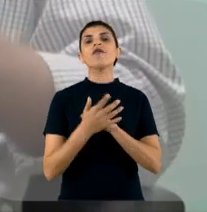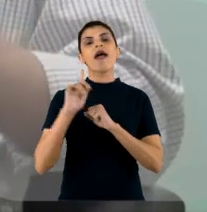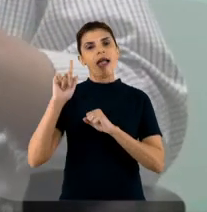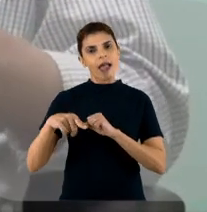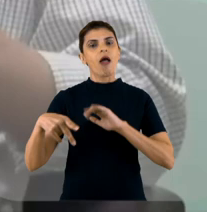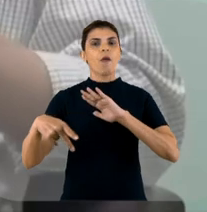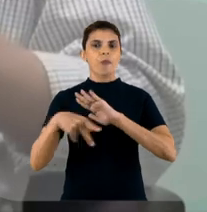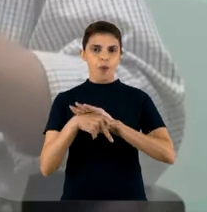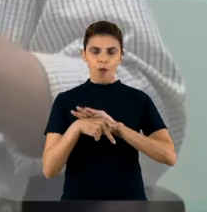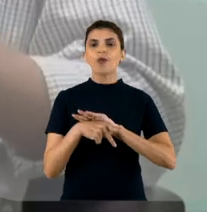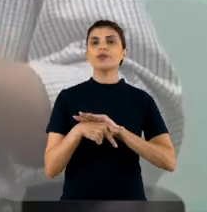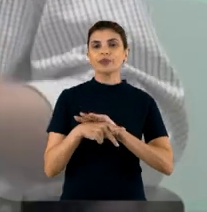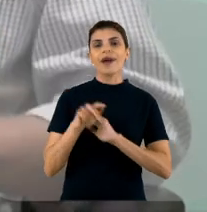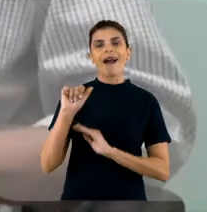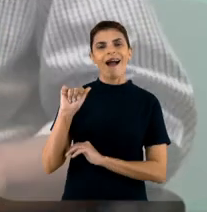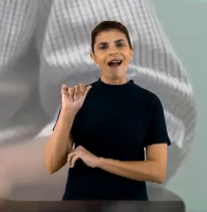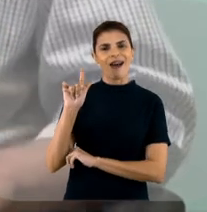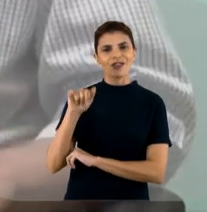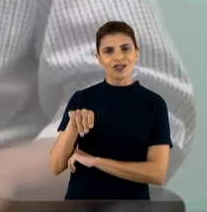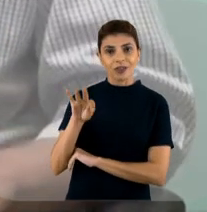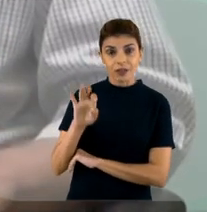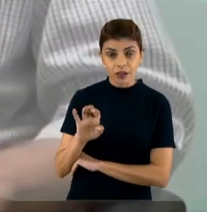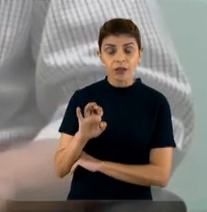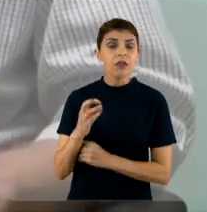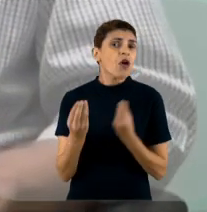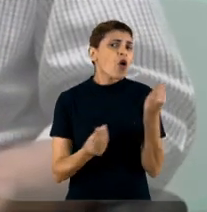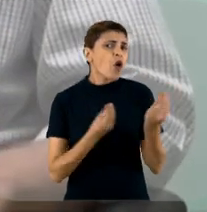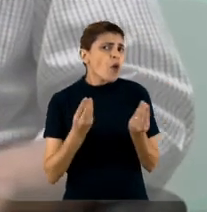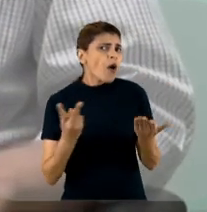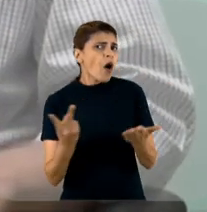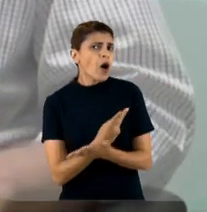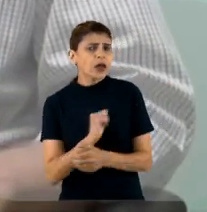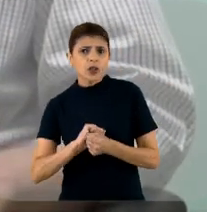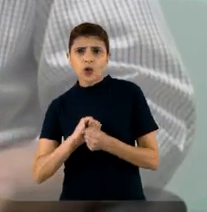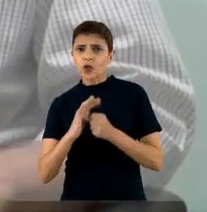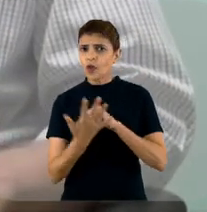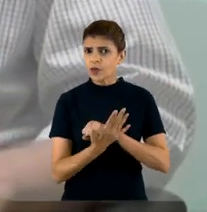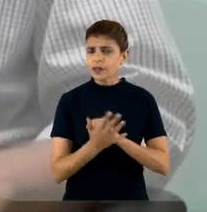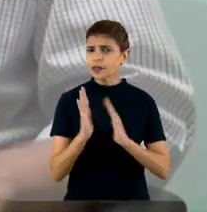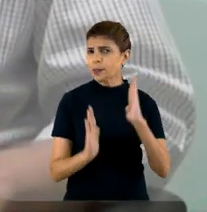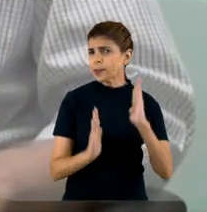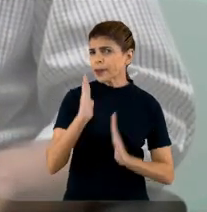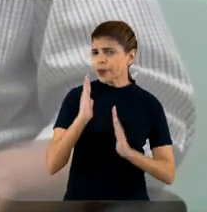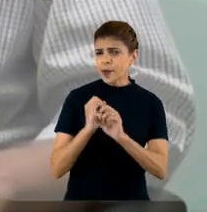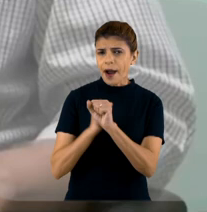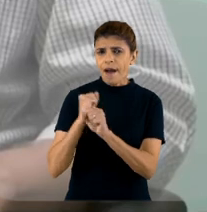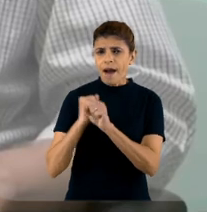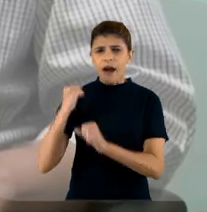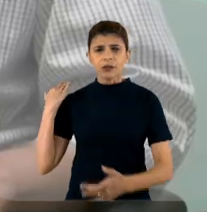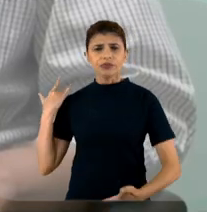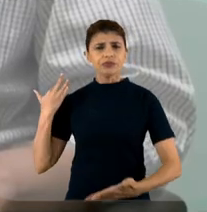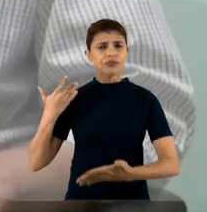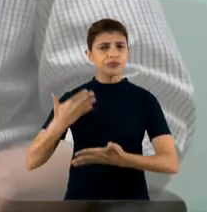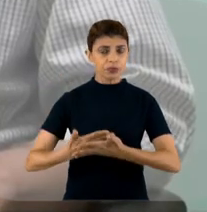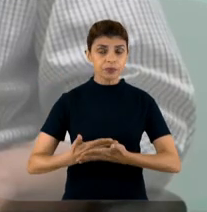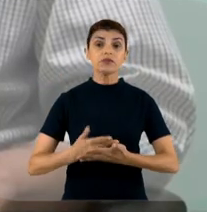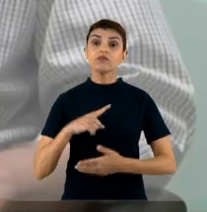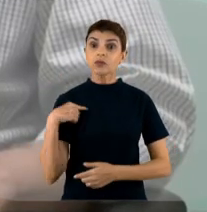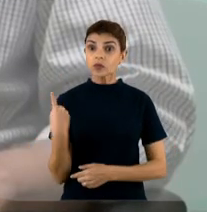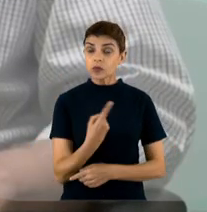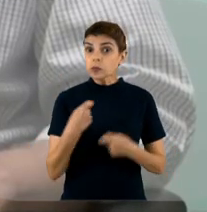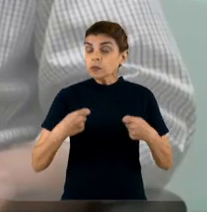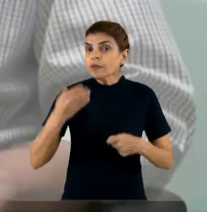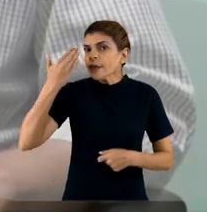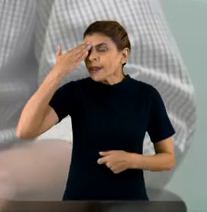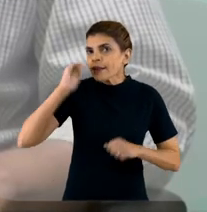agentes causais eh o que acontece de diferente com o coronavírus eh nesses nesse Milênio vamos dizer assim é que